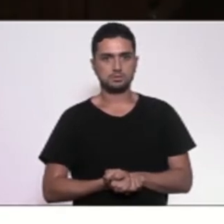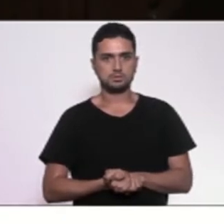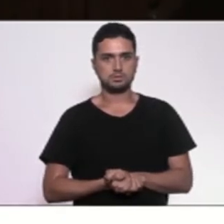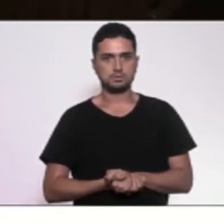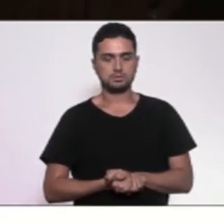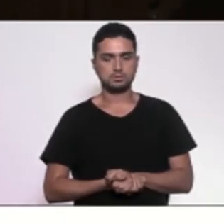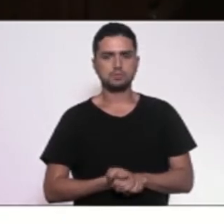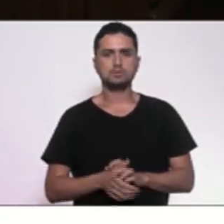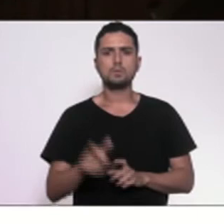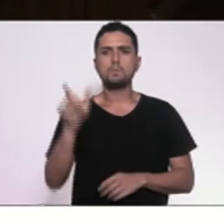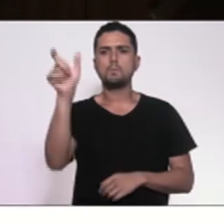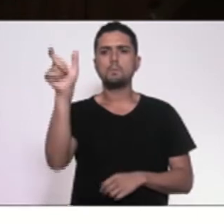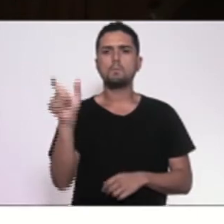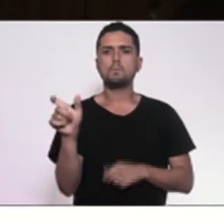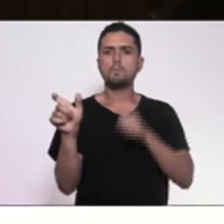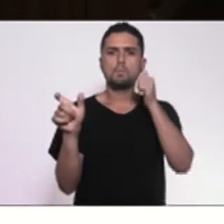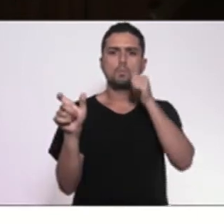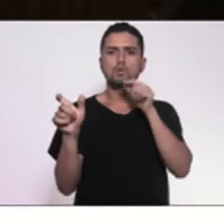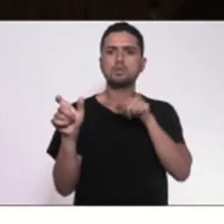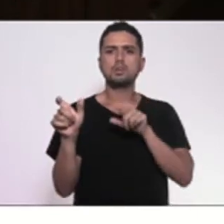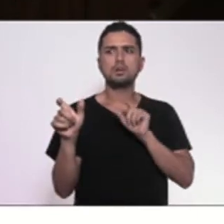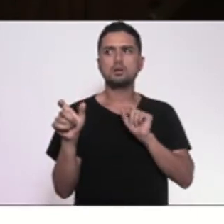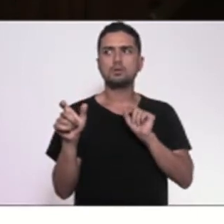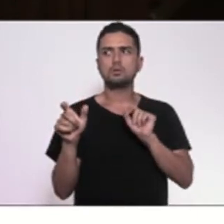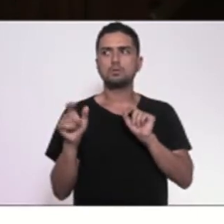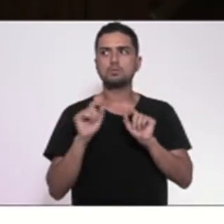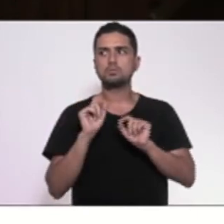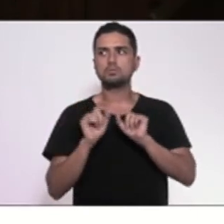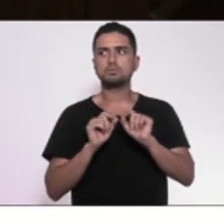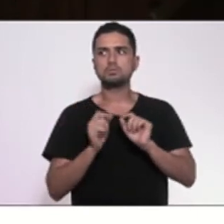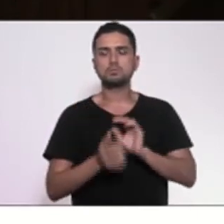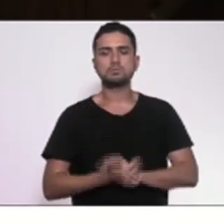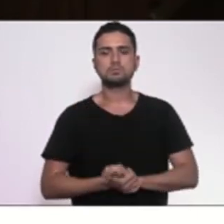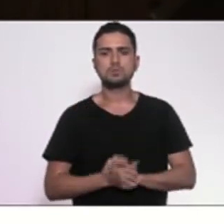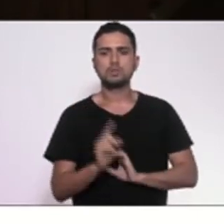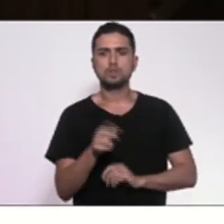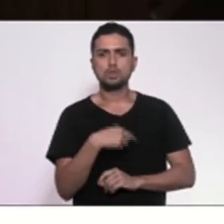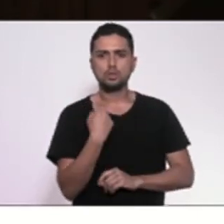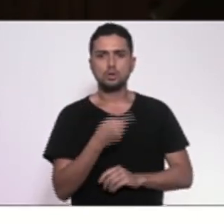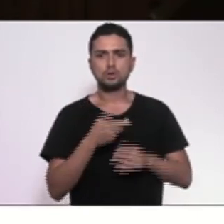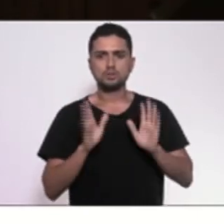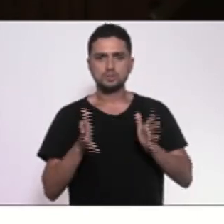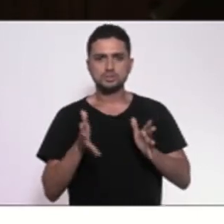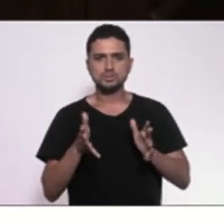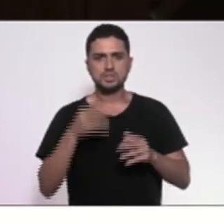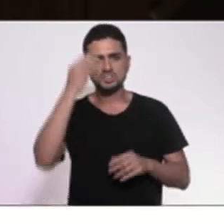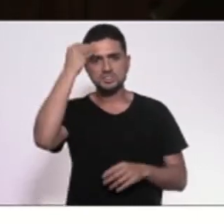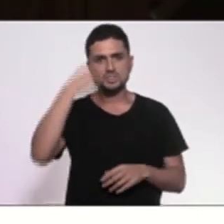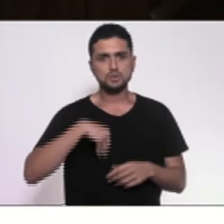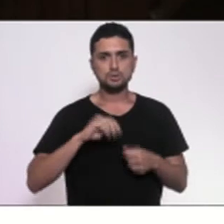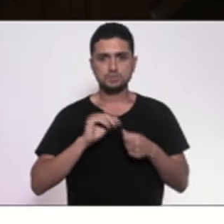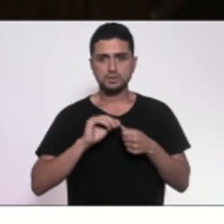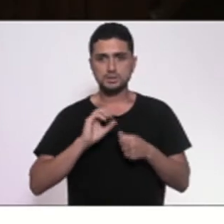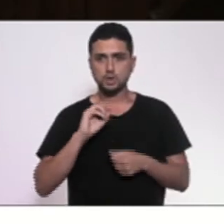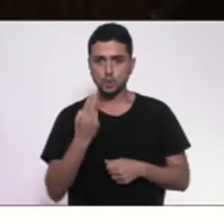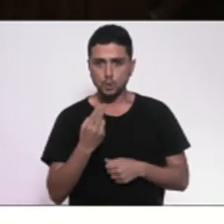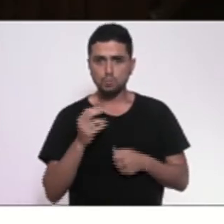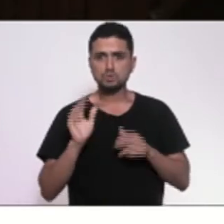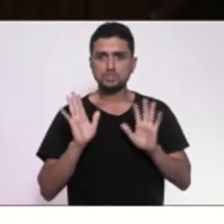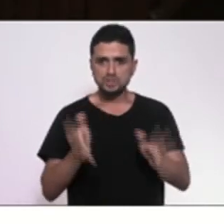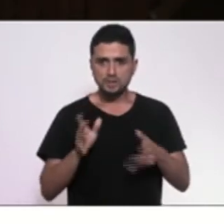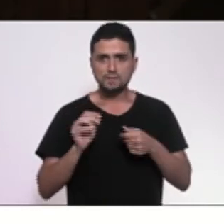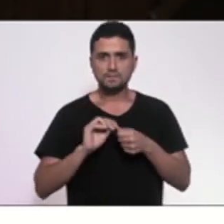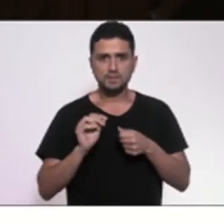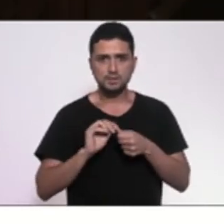O que é ser mulher? O que cada uma de nós já deixou de fazer ou fez com